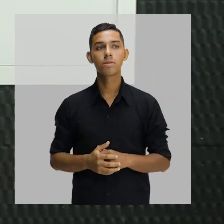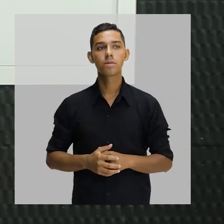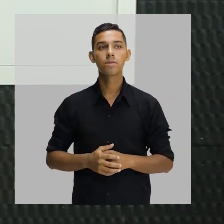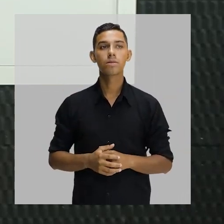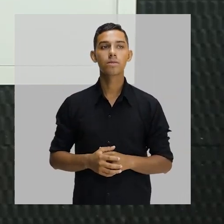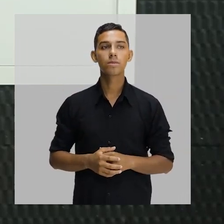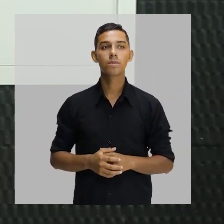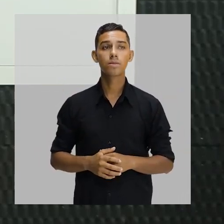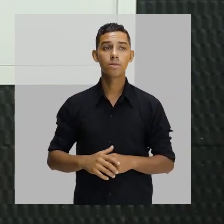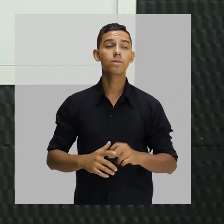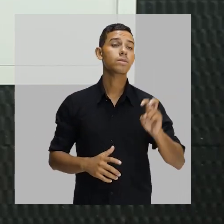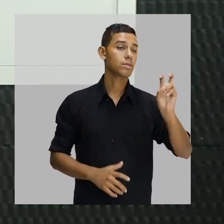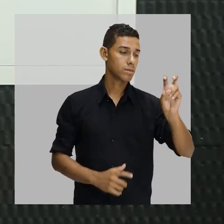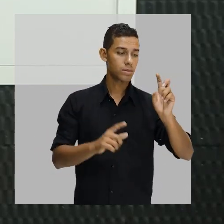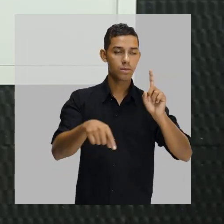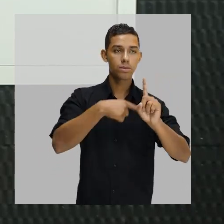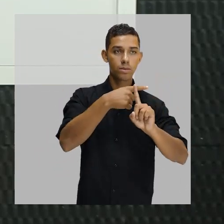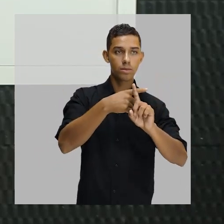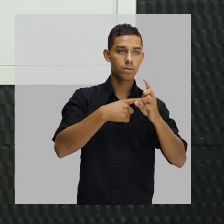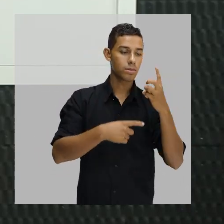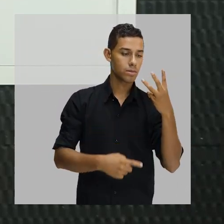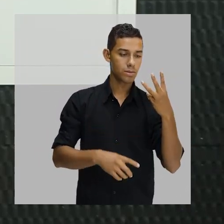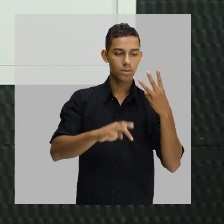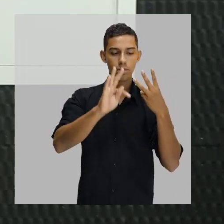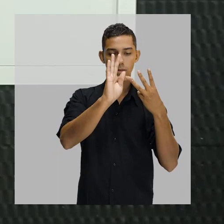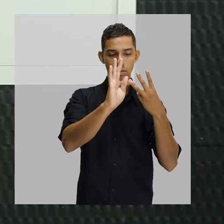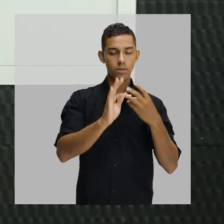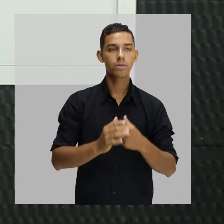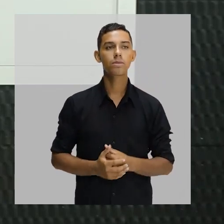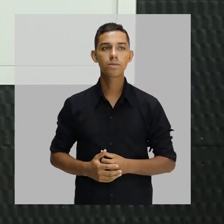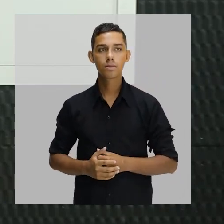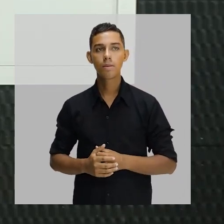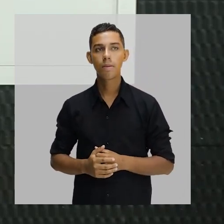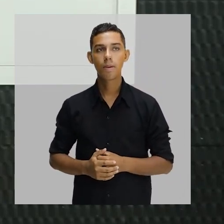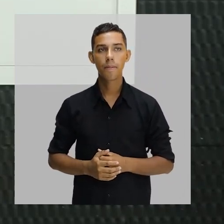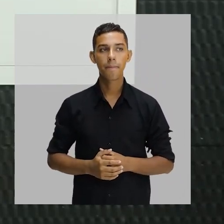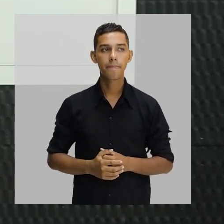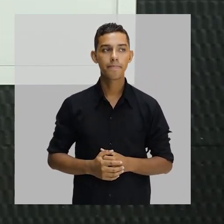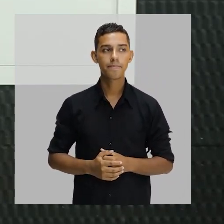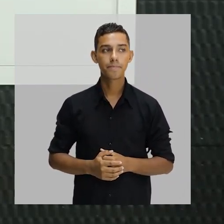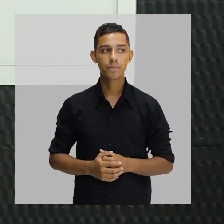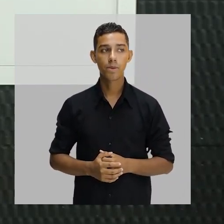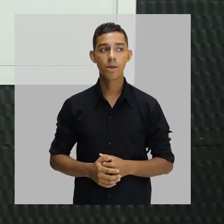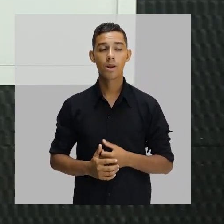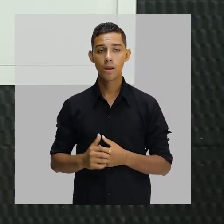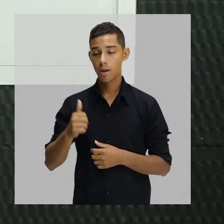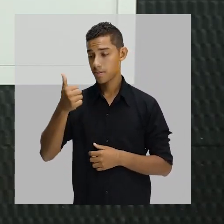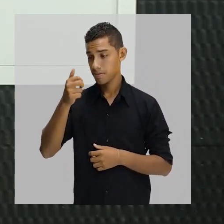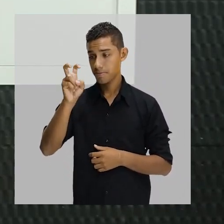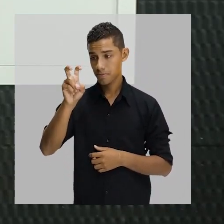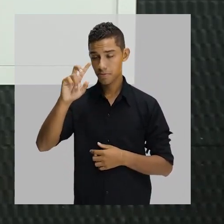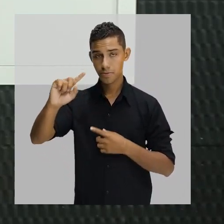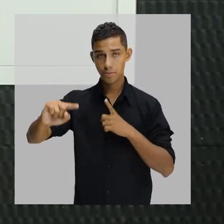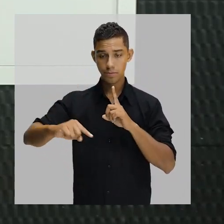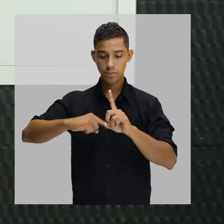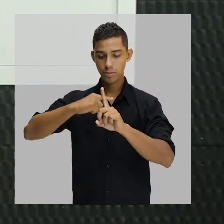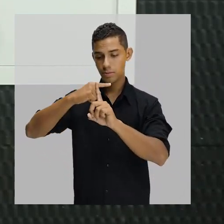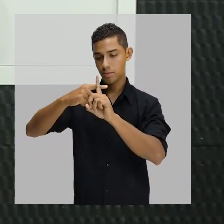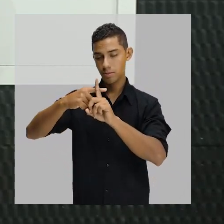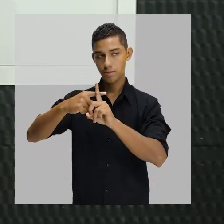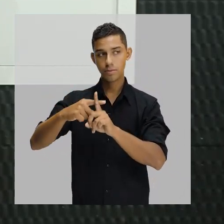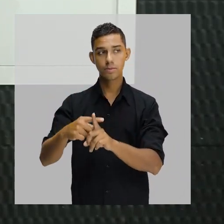mais 3t. Quem é o espaço final B? 15